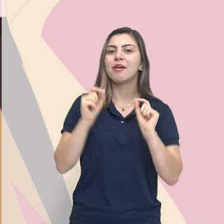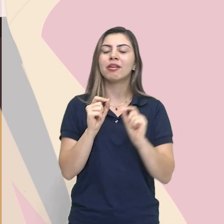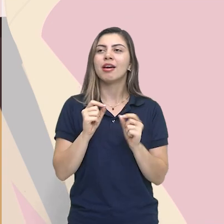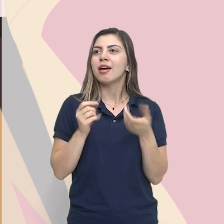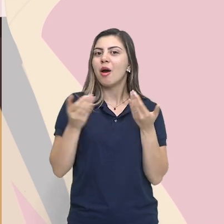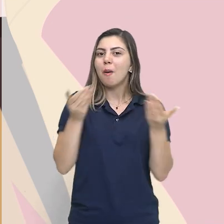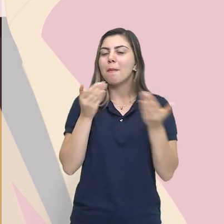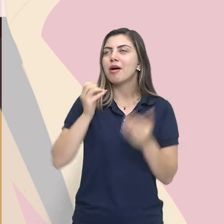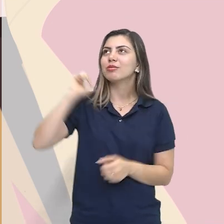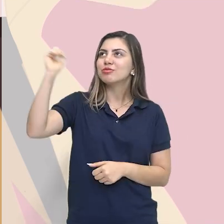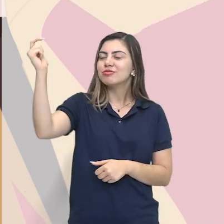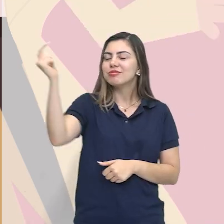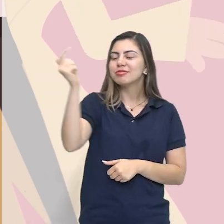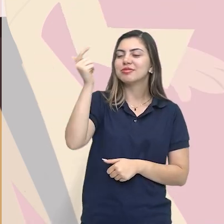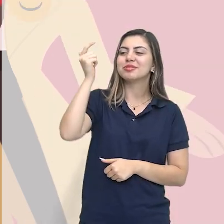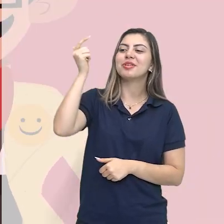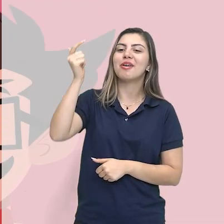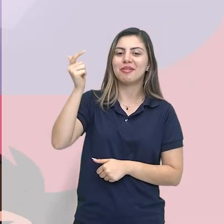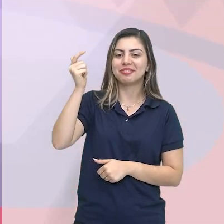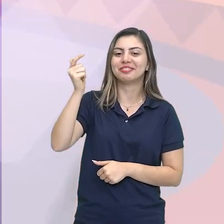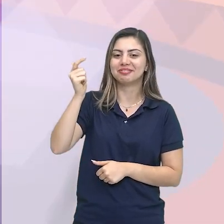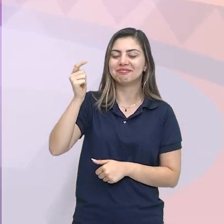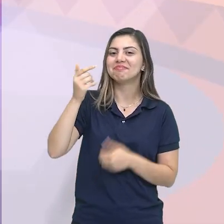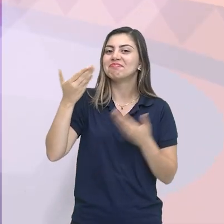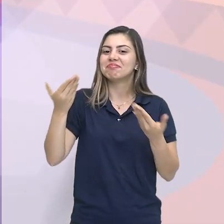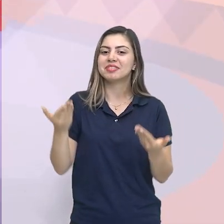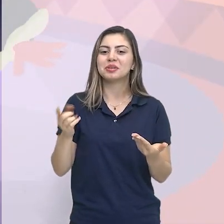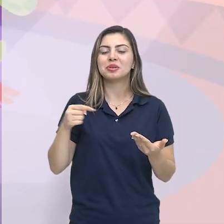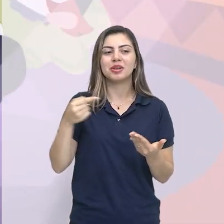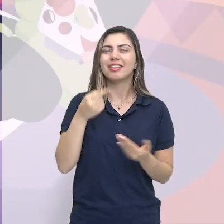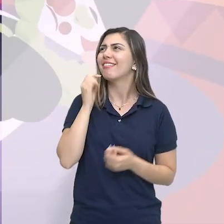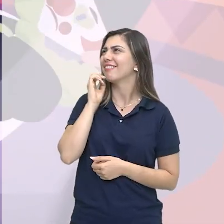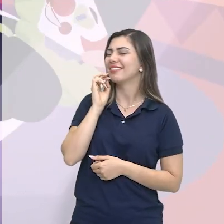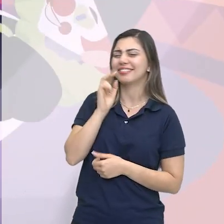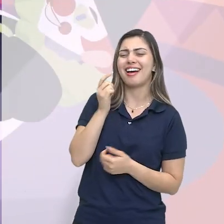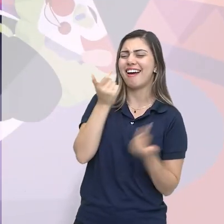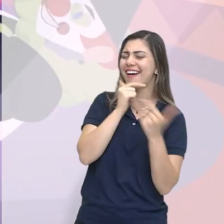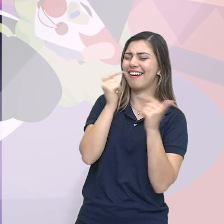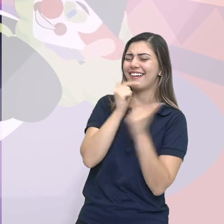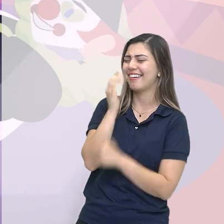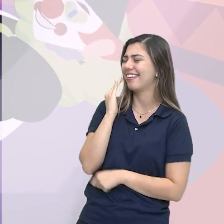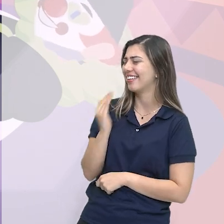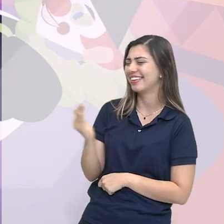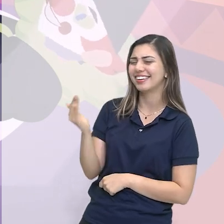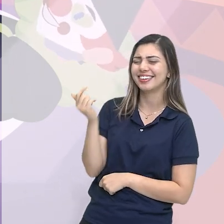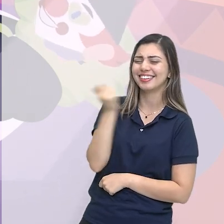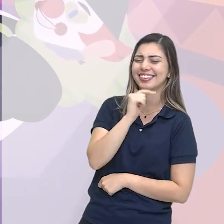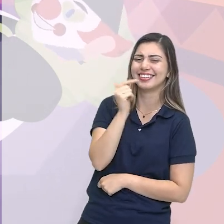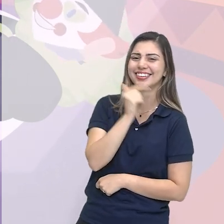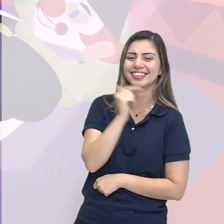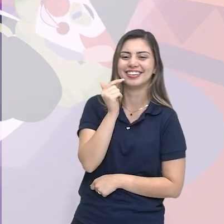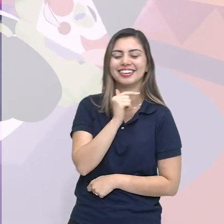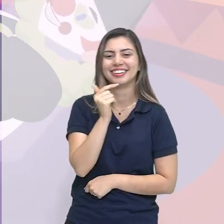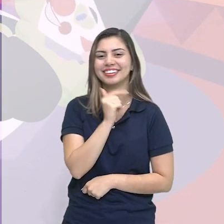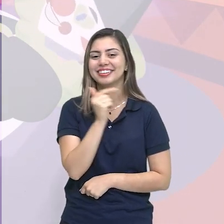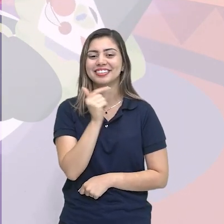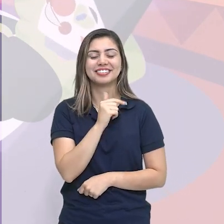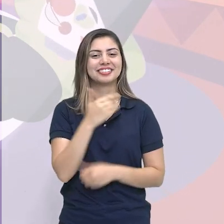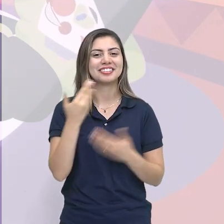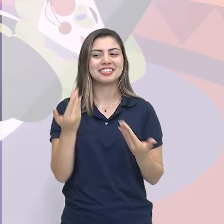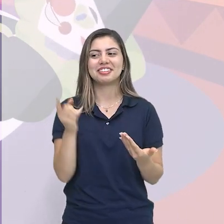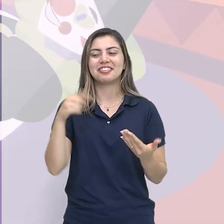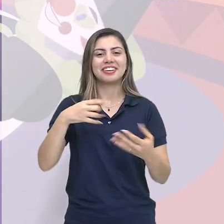de sol na nossa vida. É aquilo que nos faz rir, relaxar e ver o lado engraçado